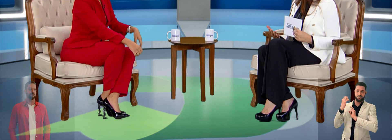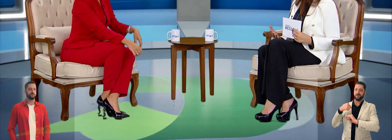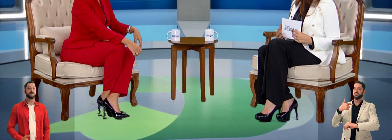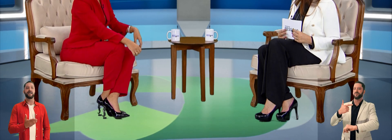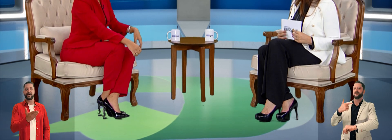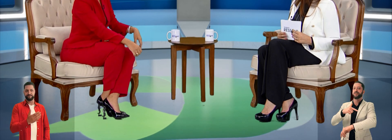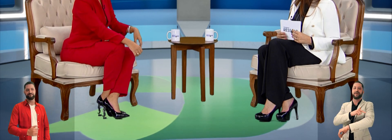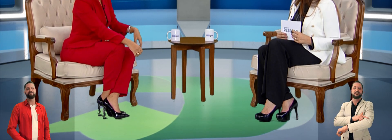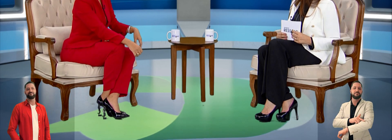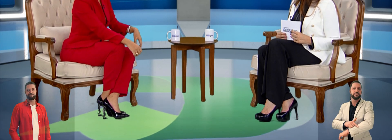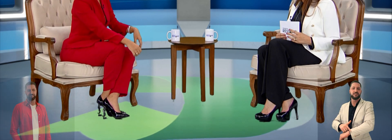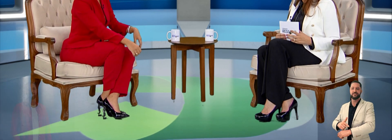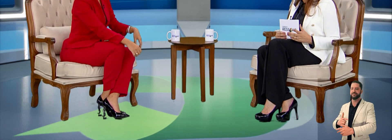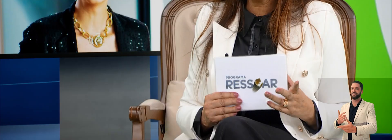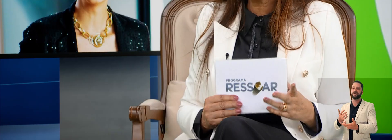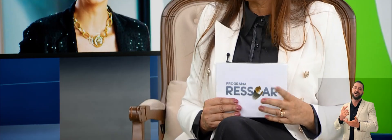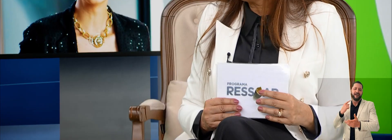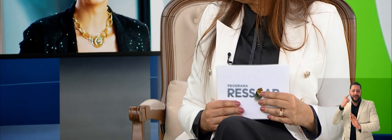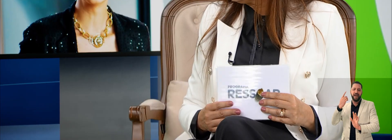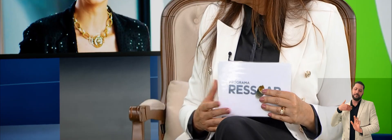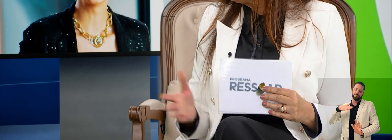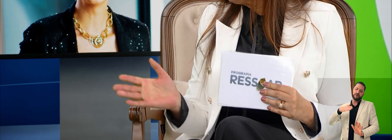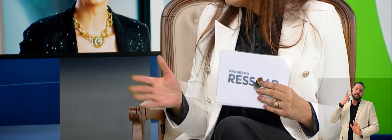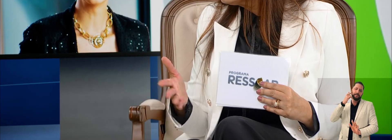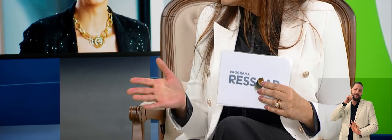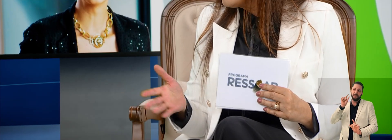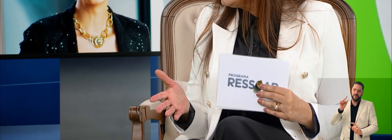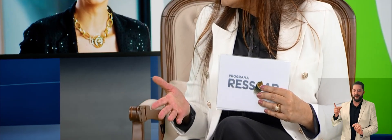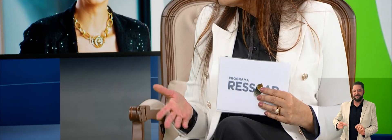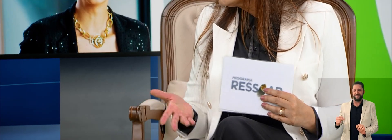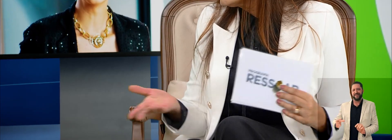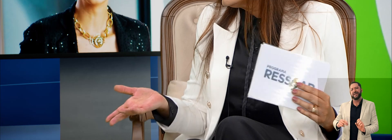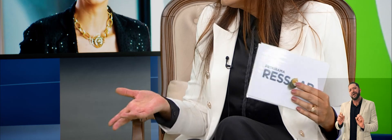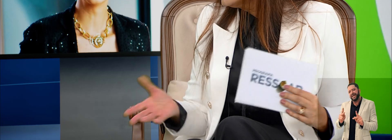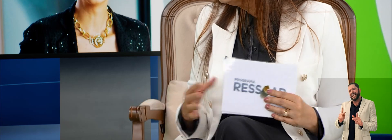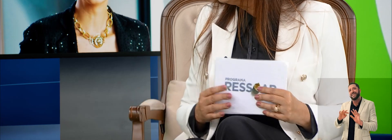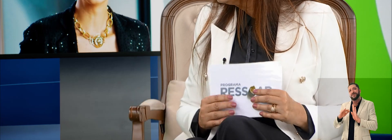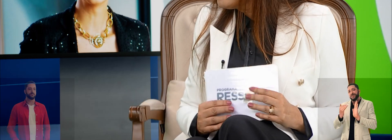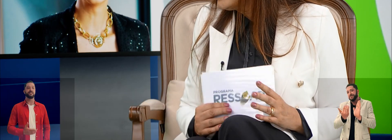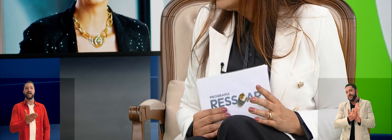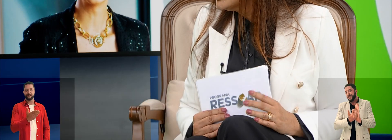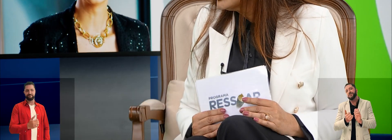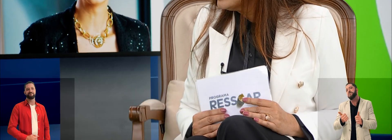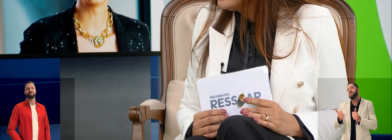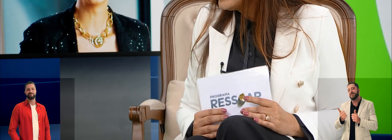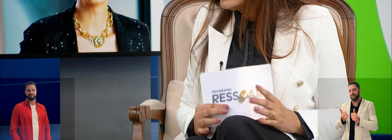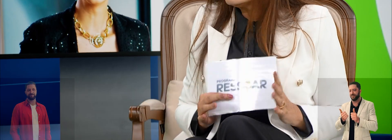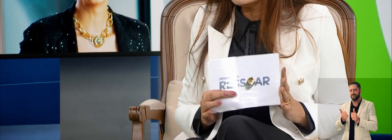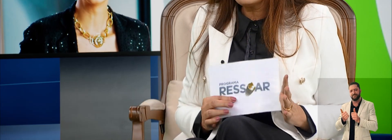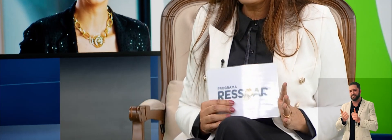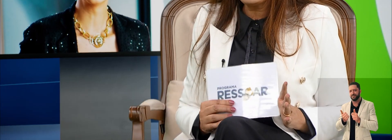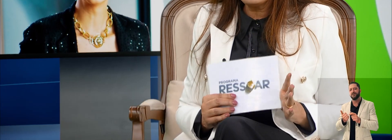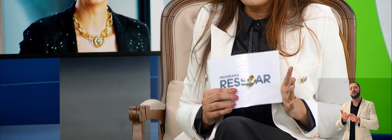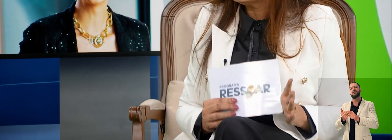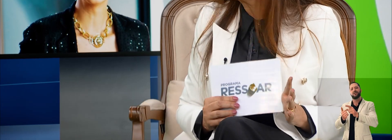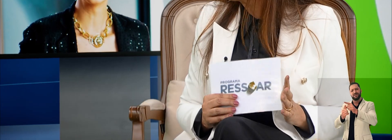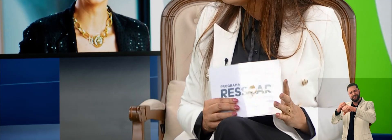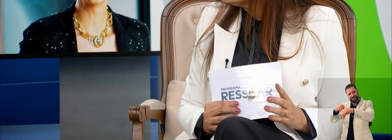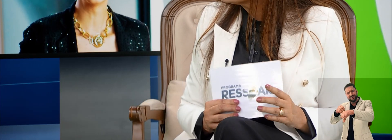vou desrespeitar, né? Como é que eu vou dizer? Não, eu levava uns tapinhas, mas assim, todo mundo apanhou. É. Então, vamos